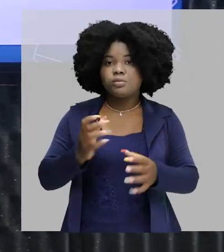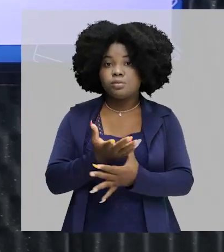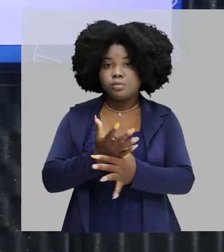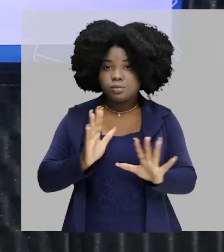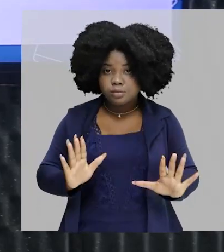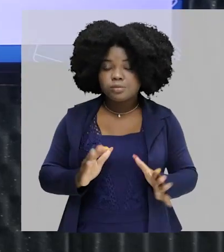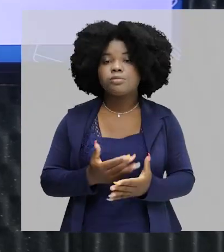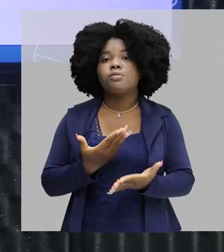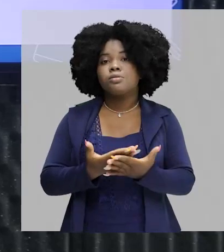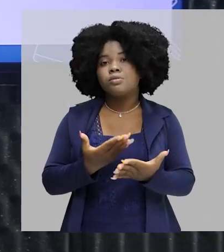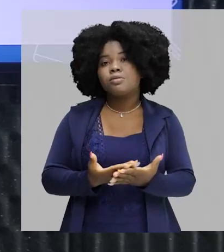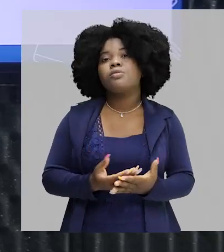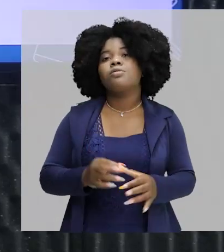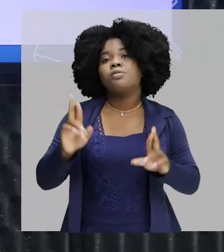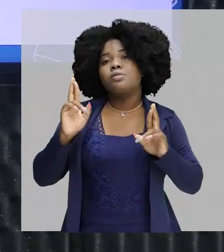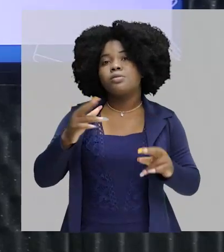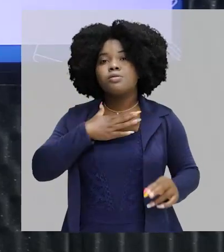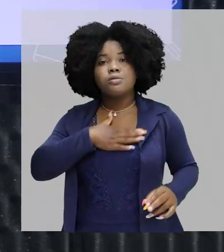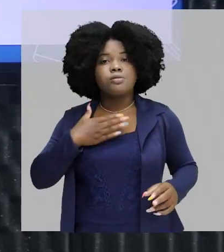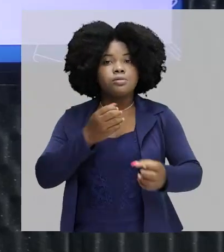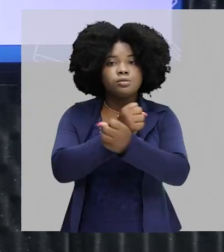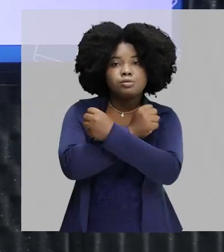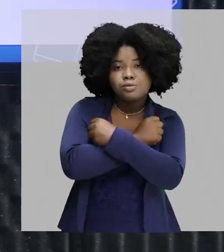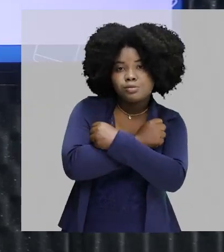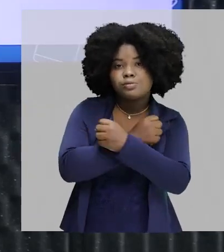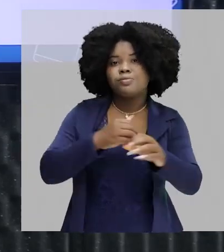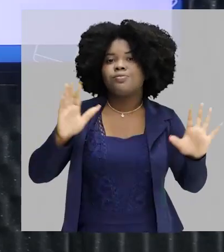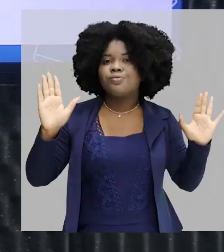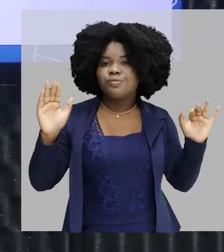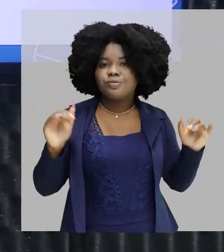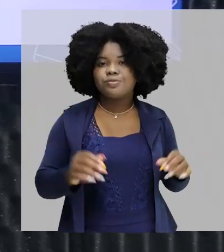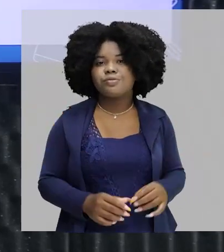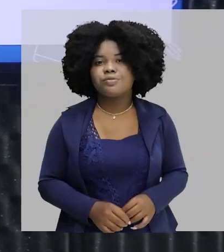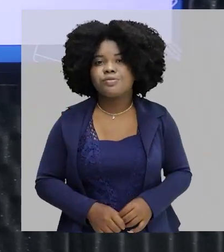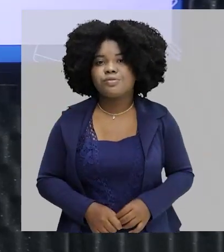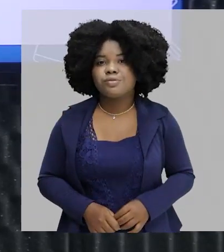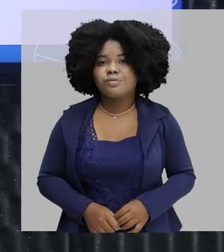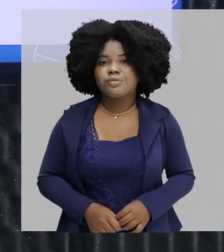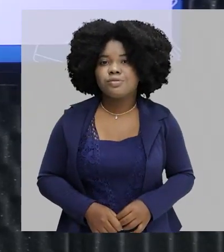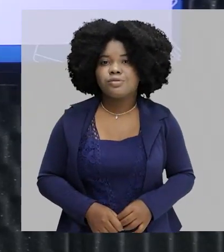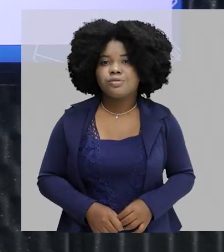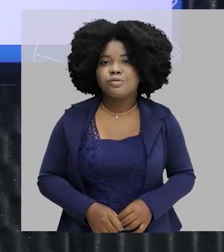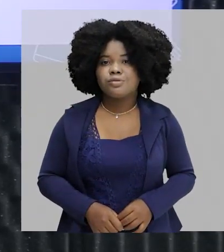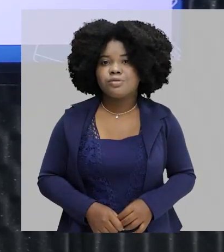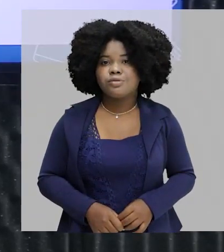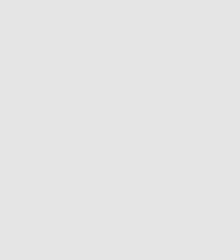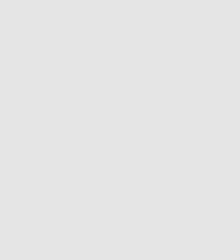aqui, espero que vocês tenham gostado da nossa aula. Forte abraço, até a próxima. Valeu!